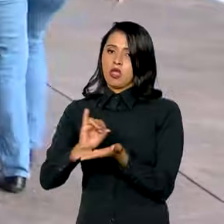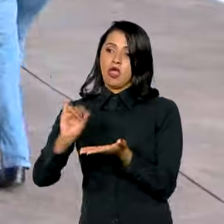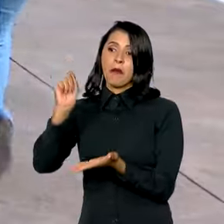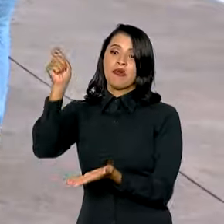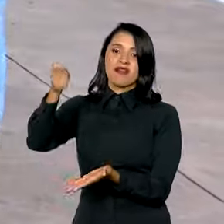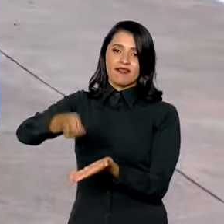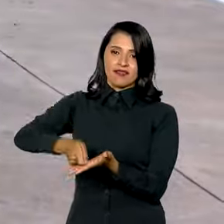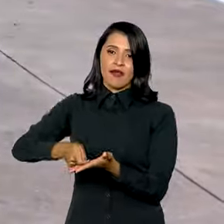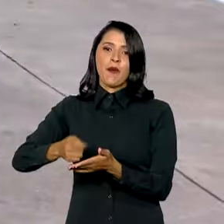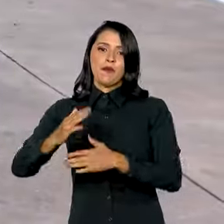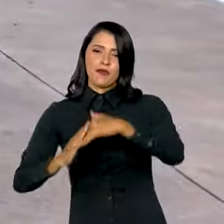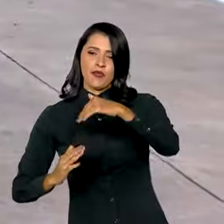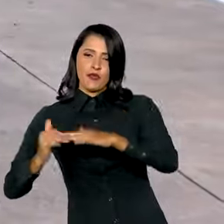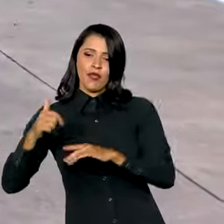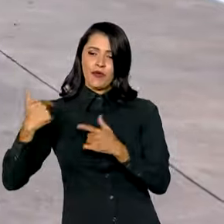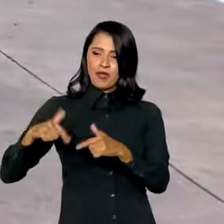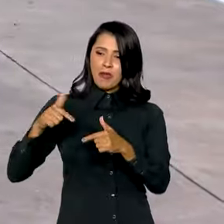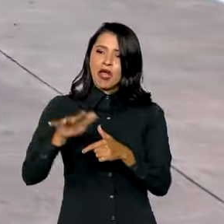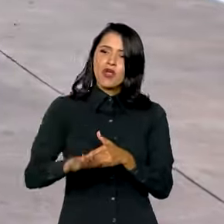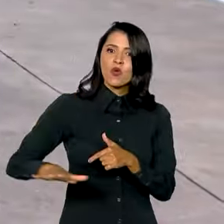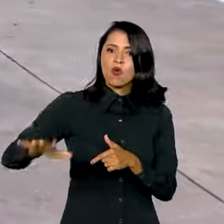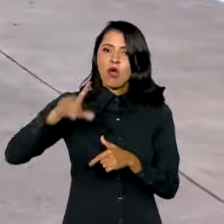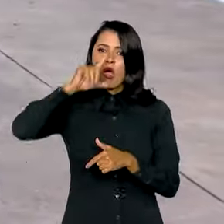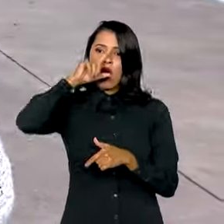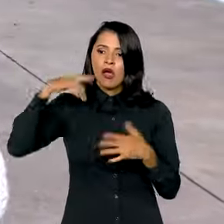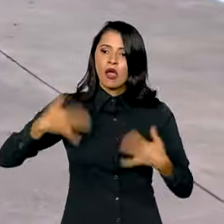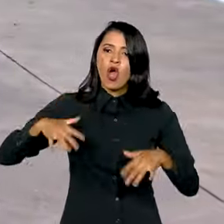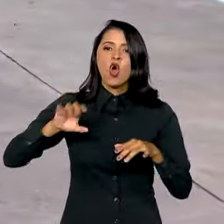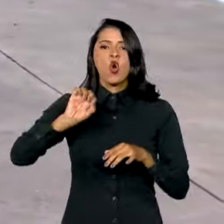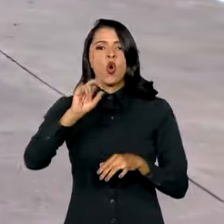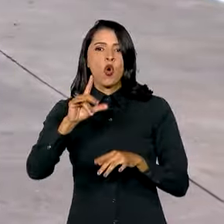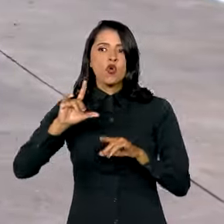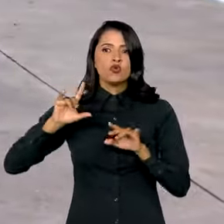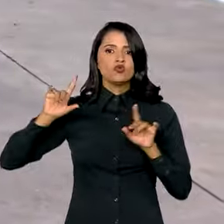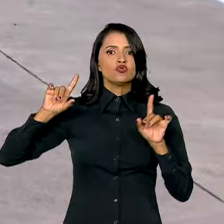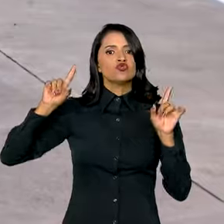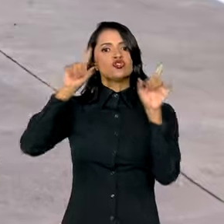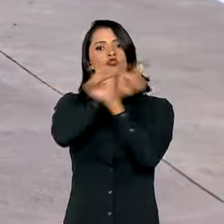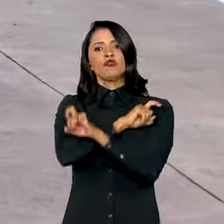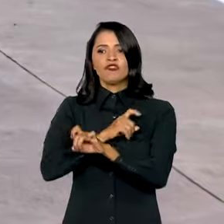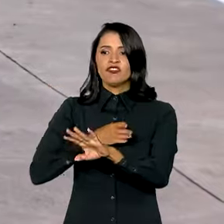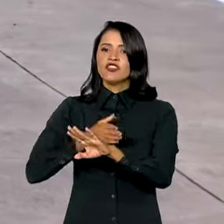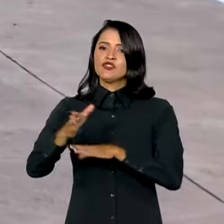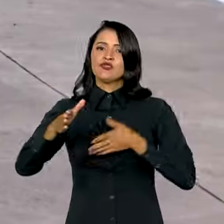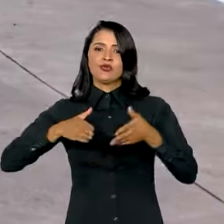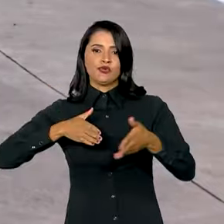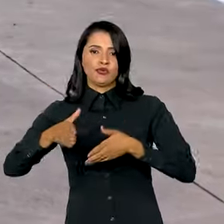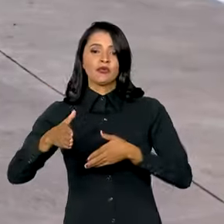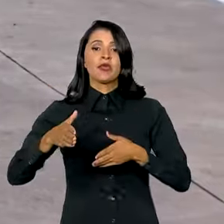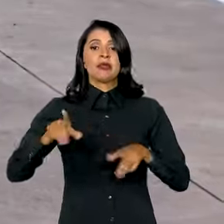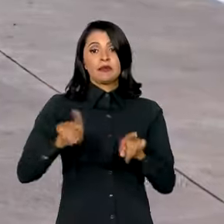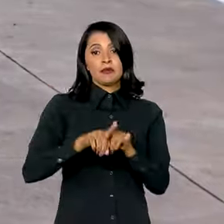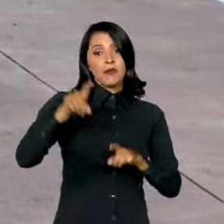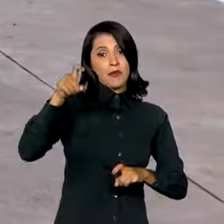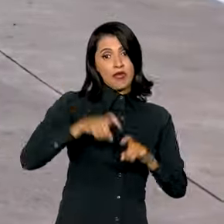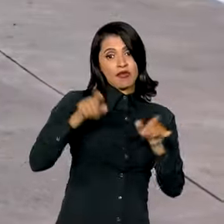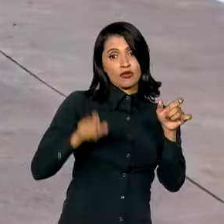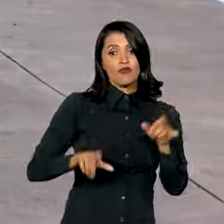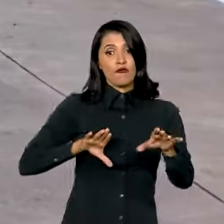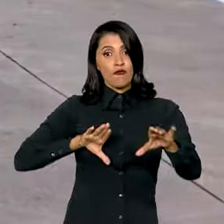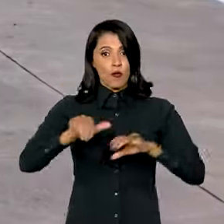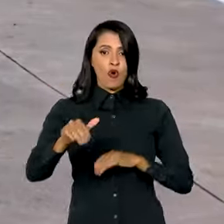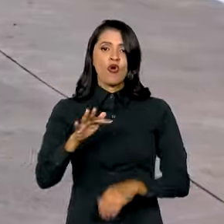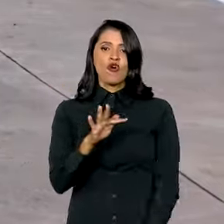aos profissionais que atuam em áreas vulneráveis ou de difícil acesso. E os médicos que se formaram com o auxílio do FIES,